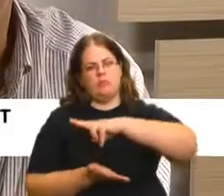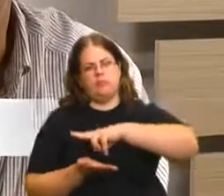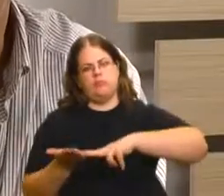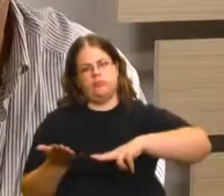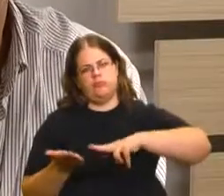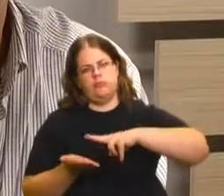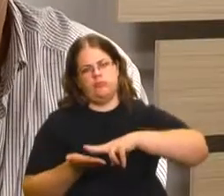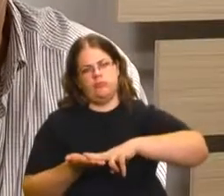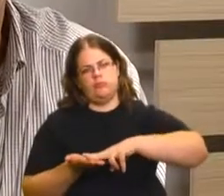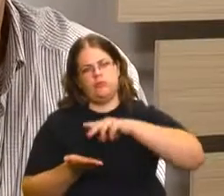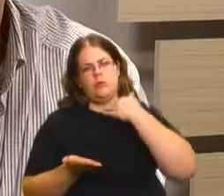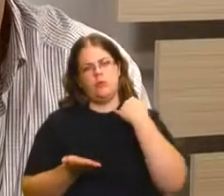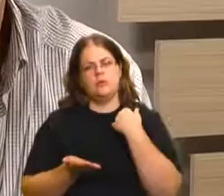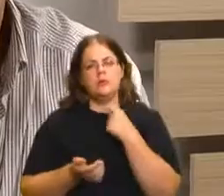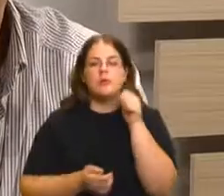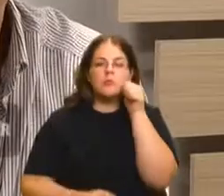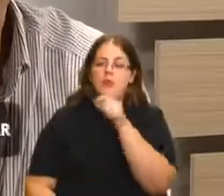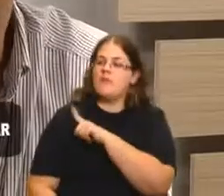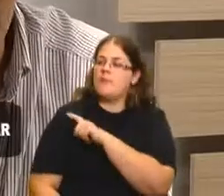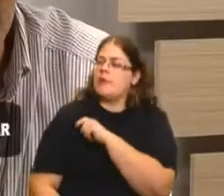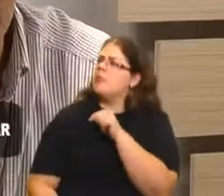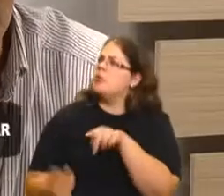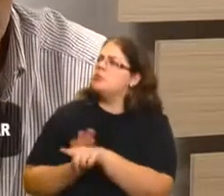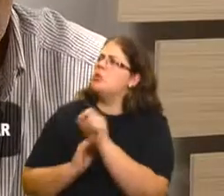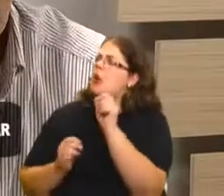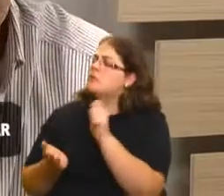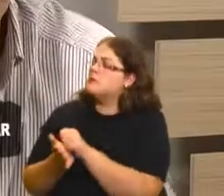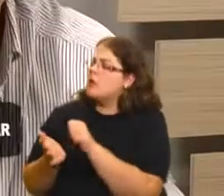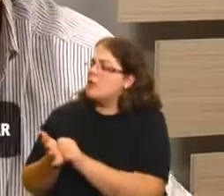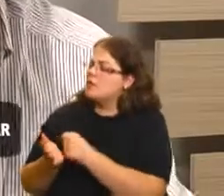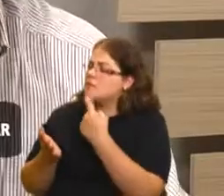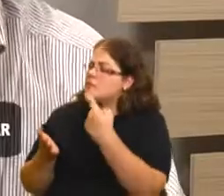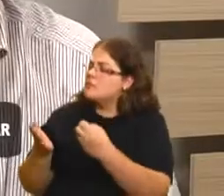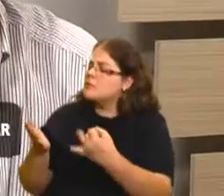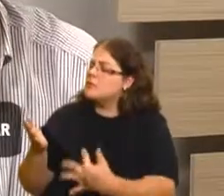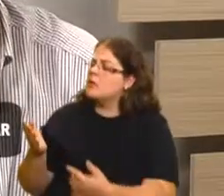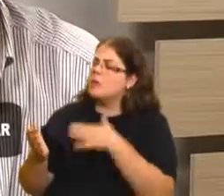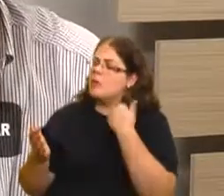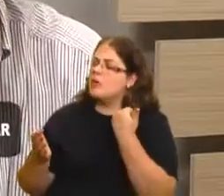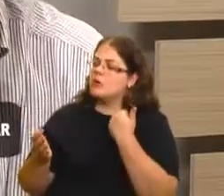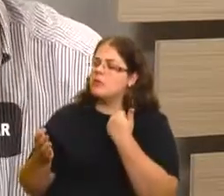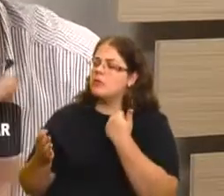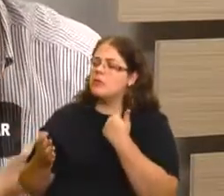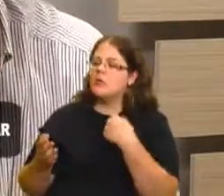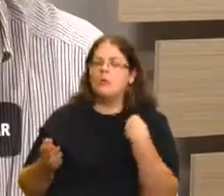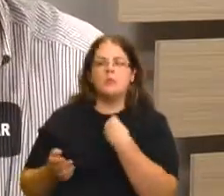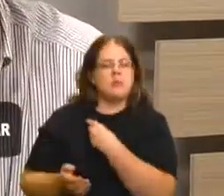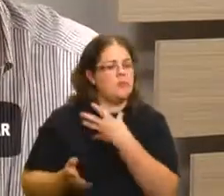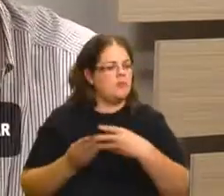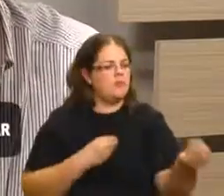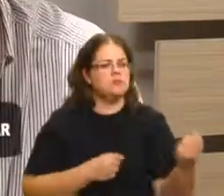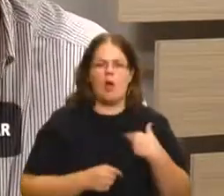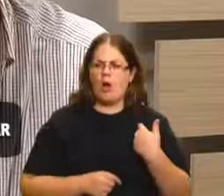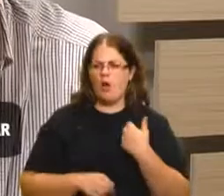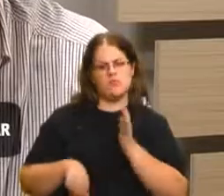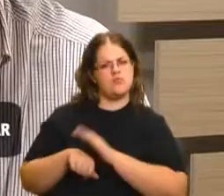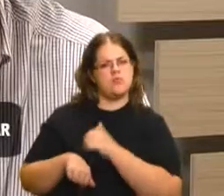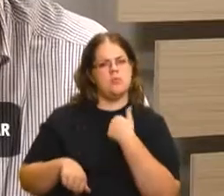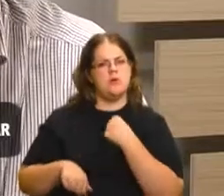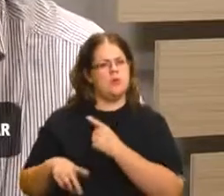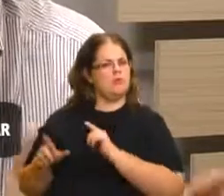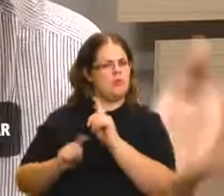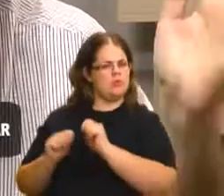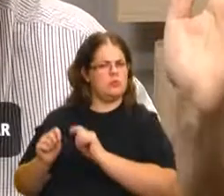que está te referindo que a enfermeira pergunta para o médico, mas doutor, o que eu escrevo no laudo? E o médico foge e diz, bom, eu não posso controlar o